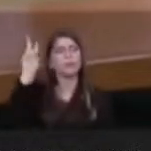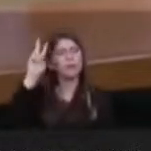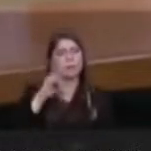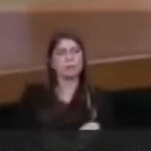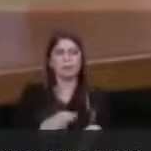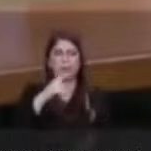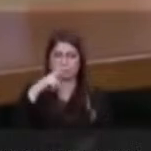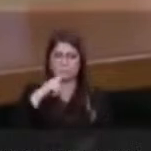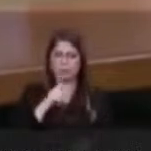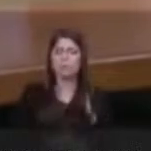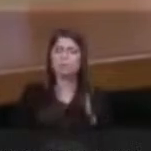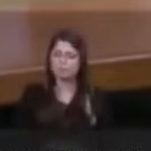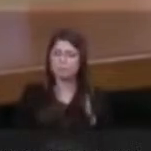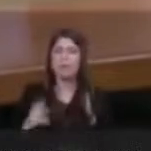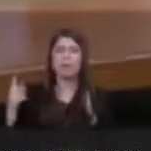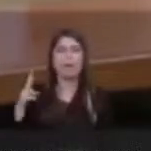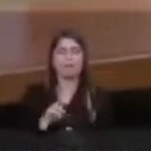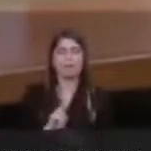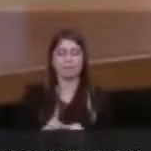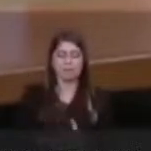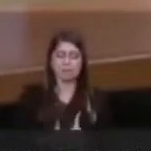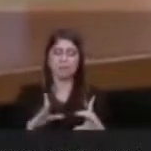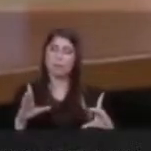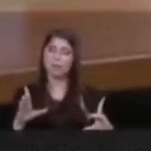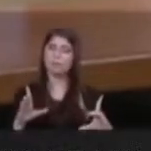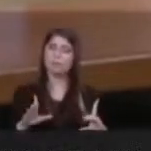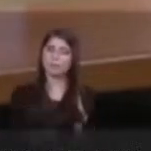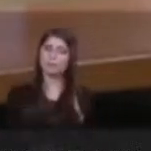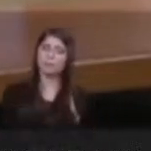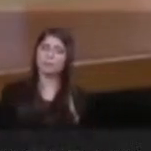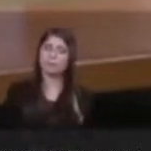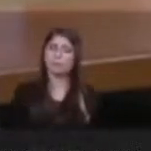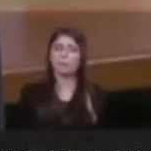lembrou a defesa da democracia